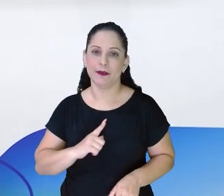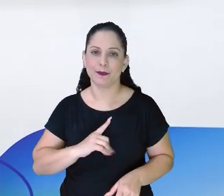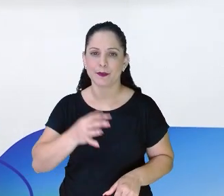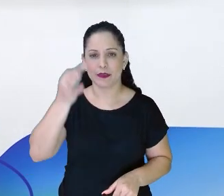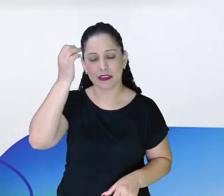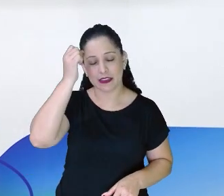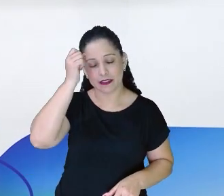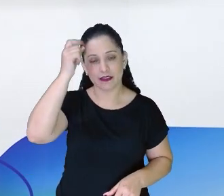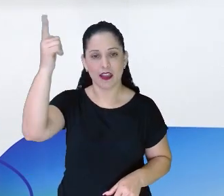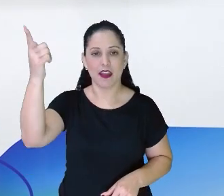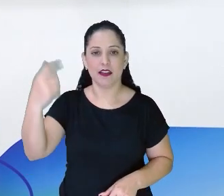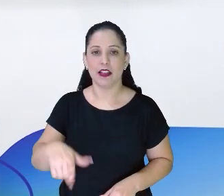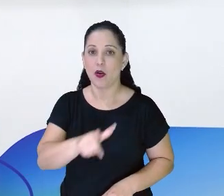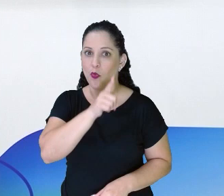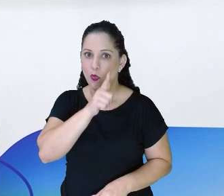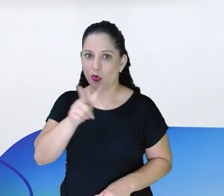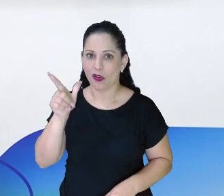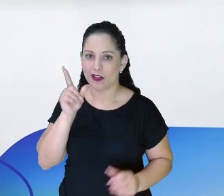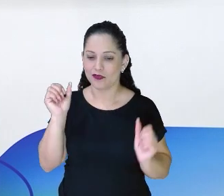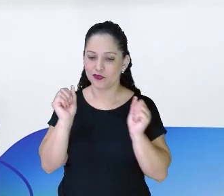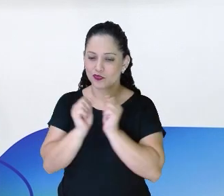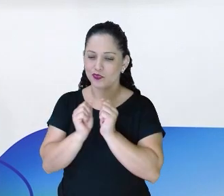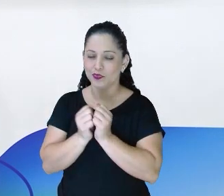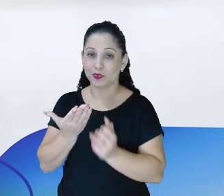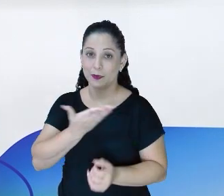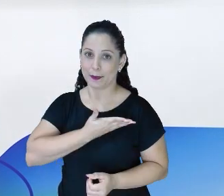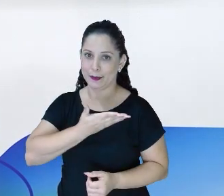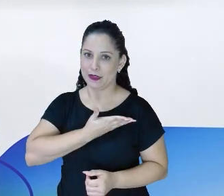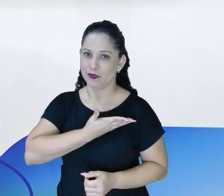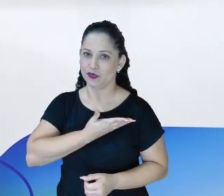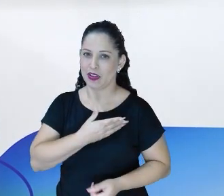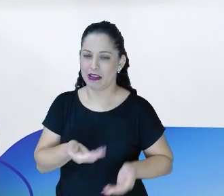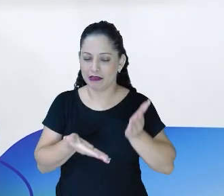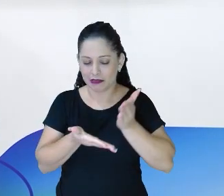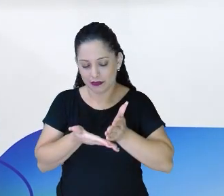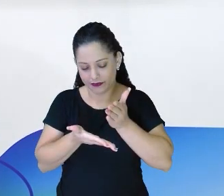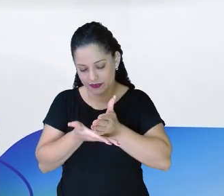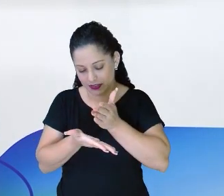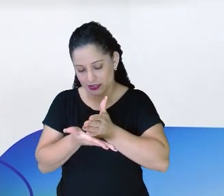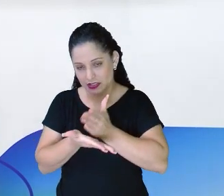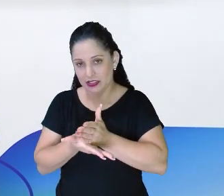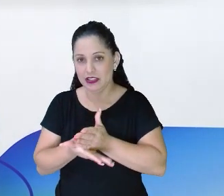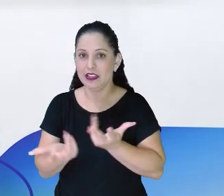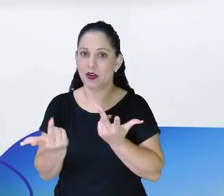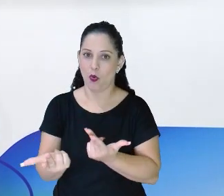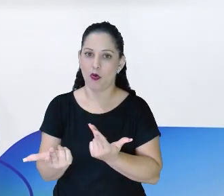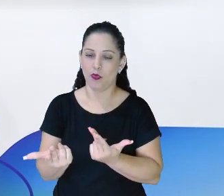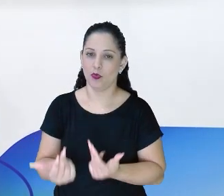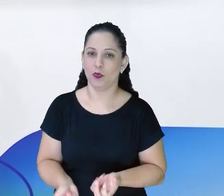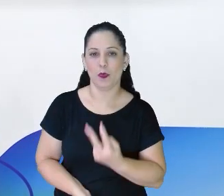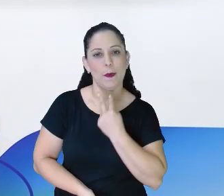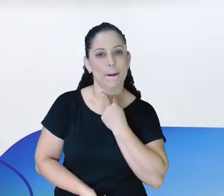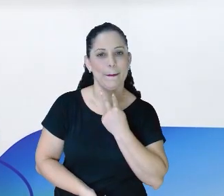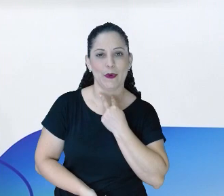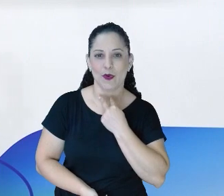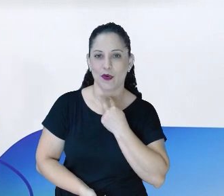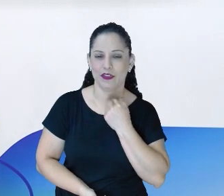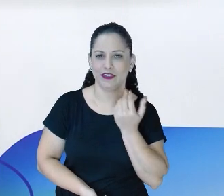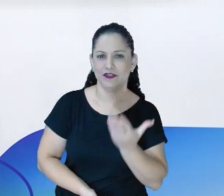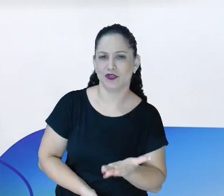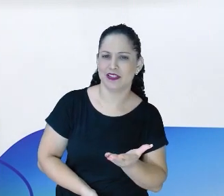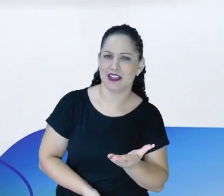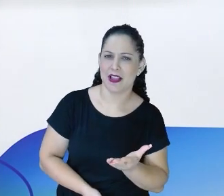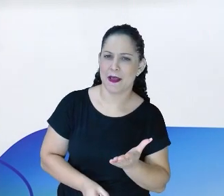do lanche que você fez com seus colegas, repartir em partes iguais. Não é justo você pagar uma